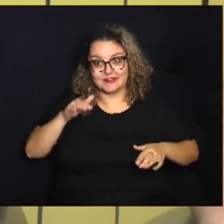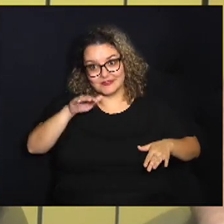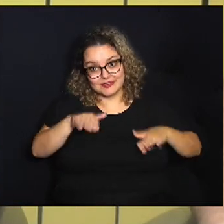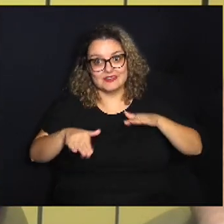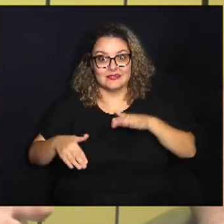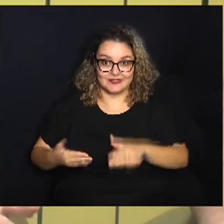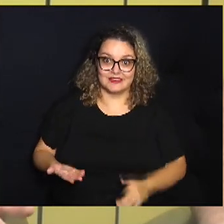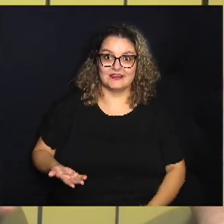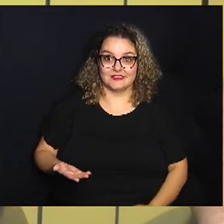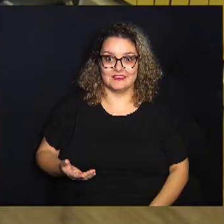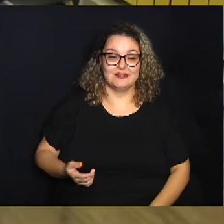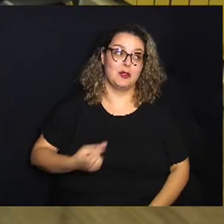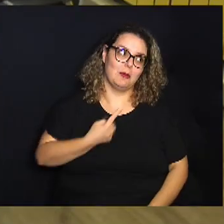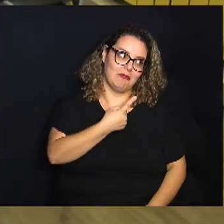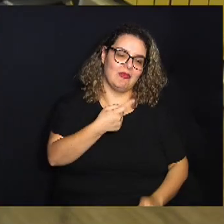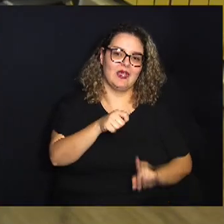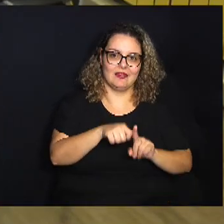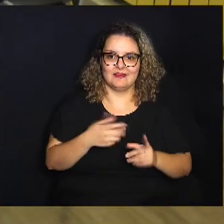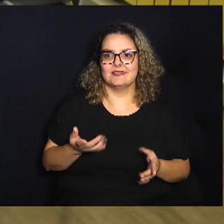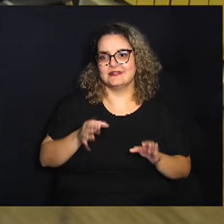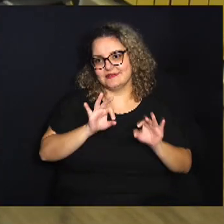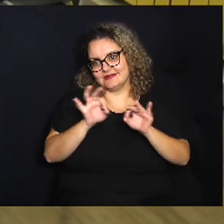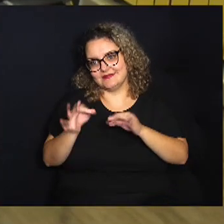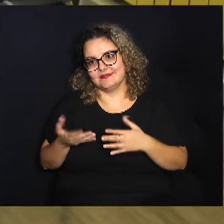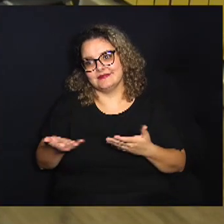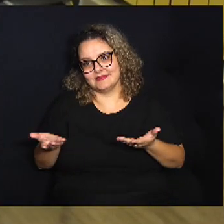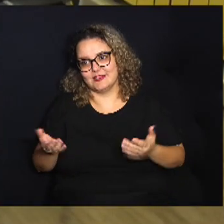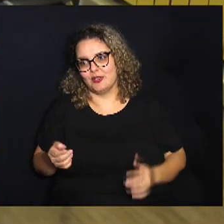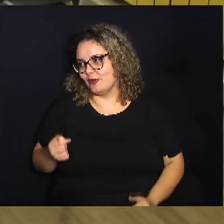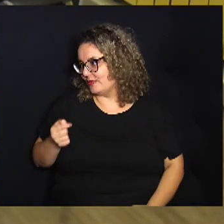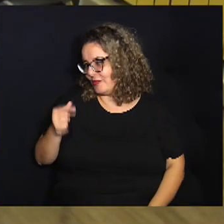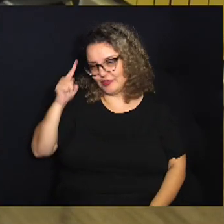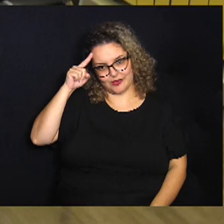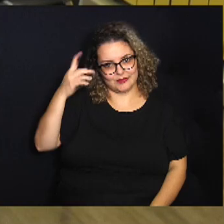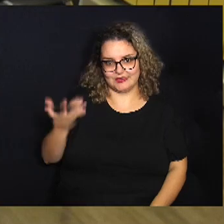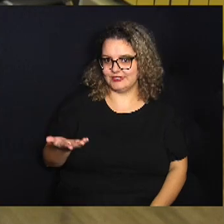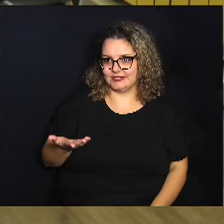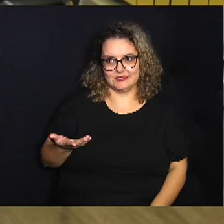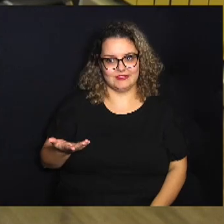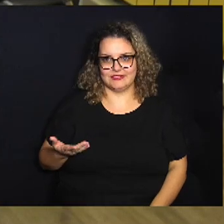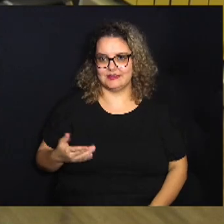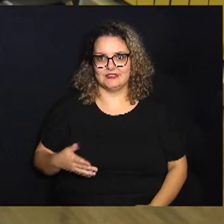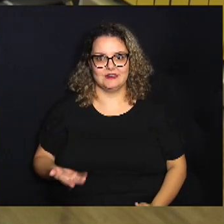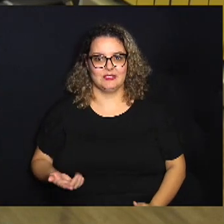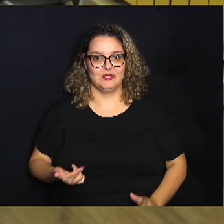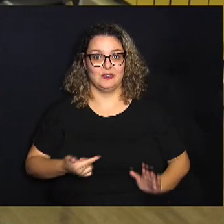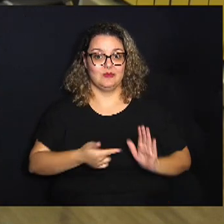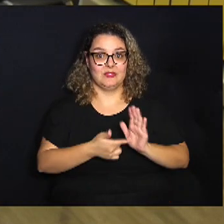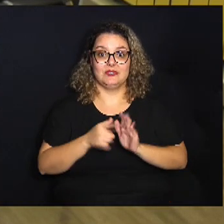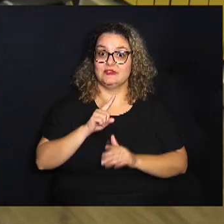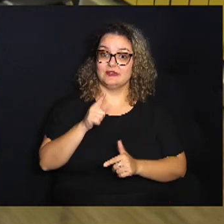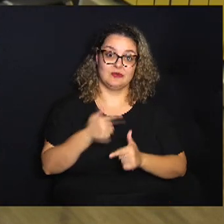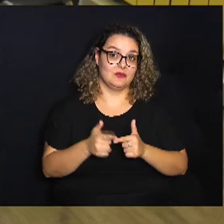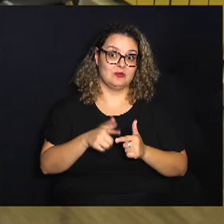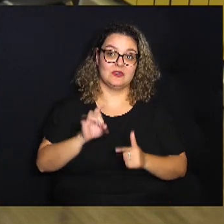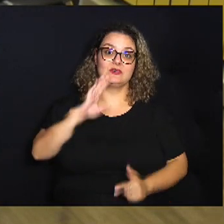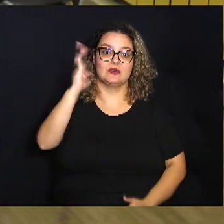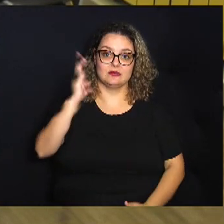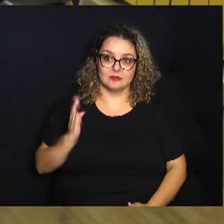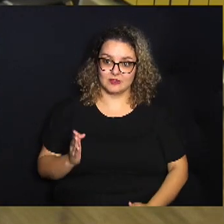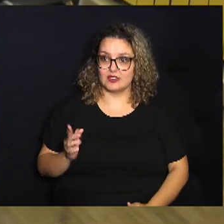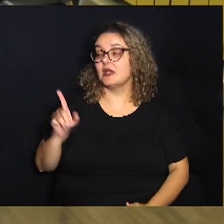eles estão monitorando. Tá aí, né? Tá batendo na porta. Tá batendo na porta. Mostra que não é um problema só do Brasil, né? Isso é uma